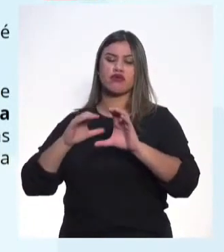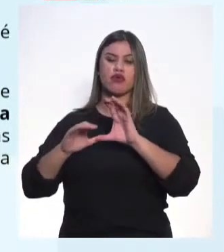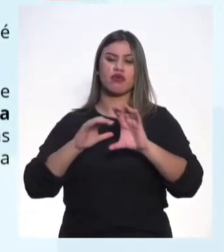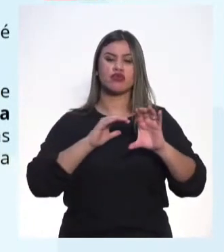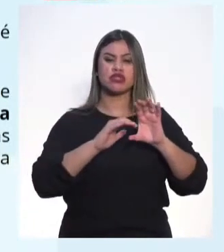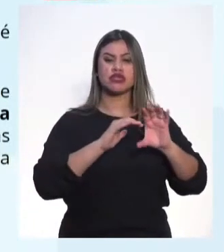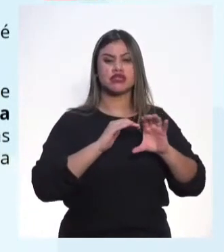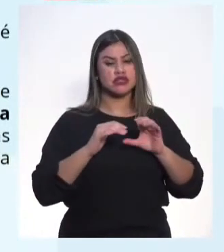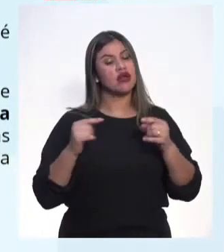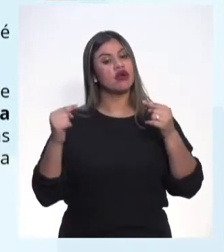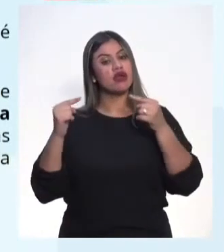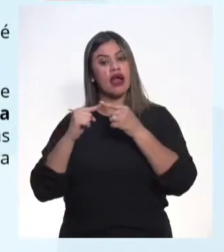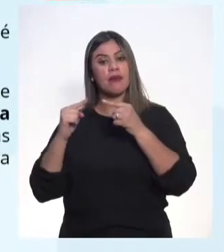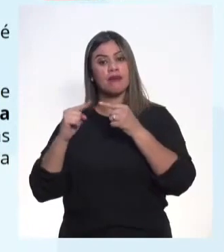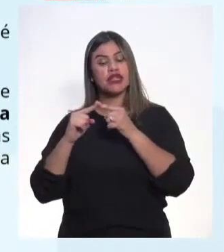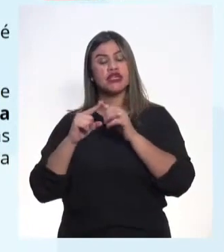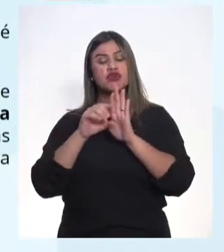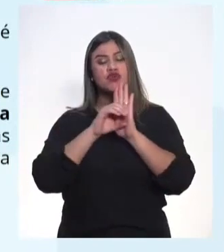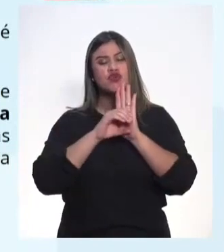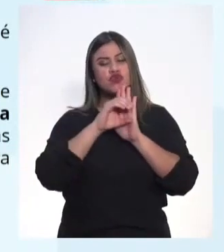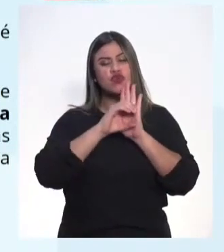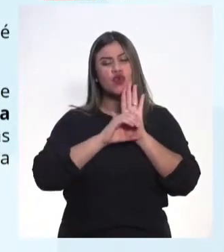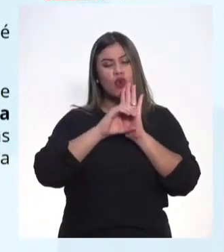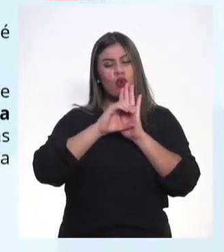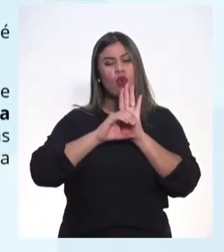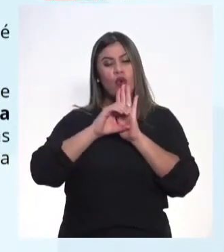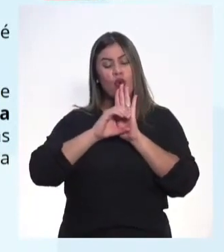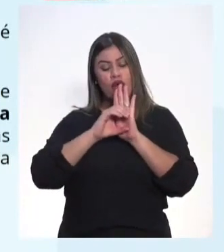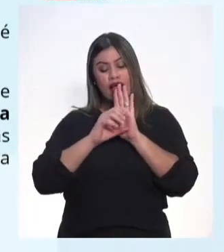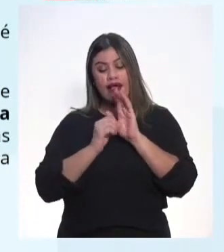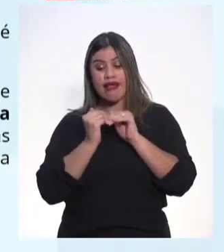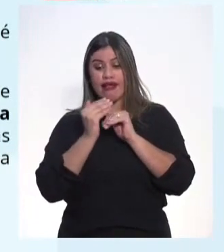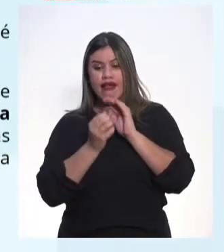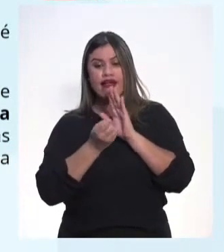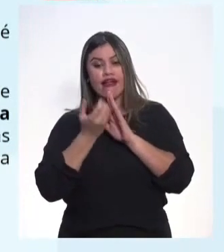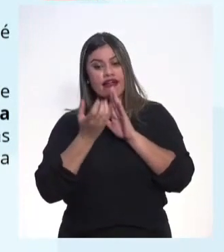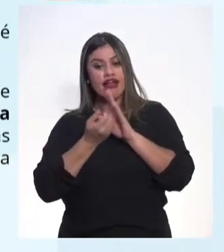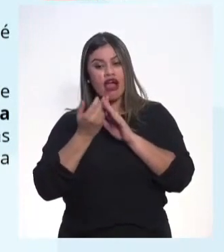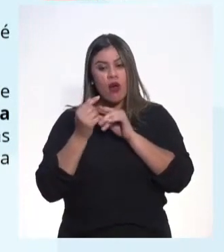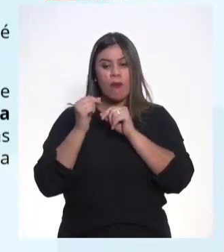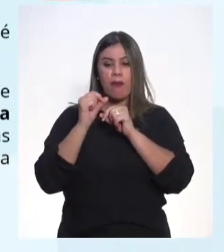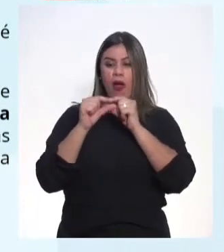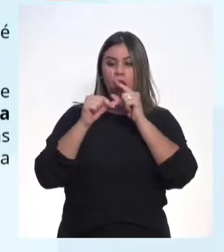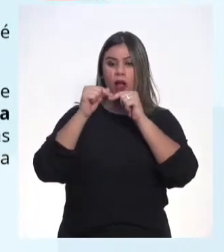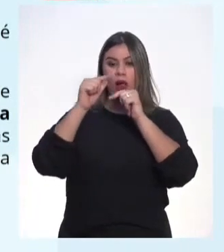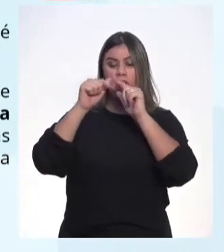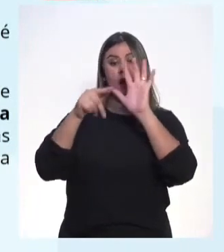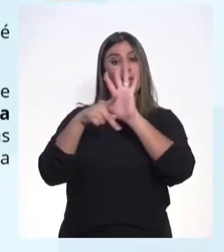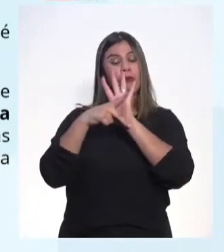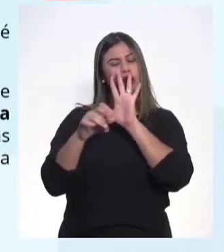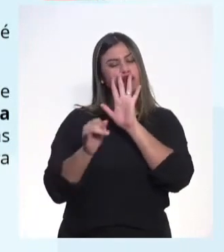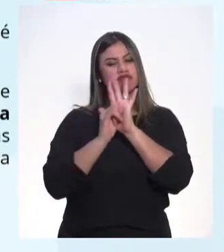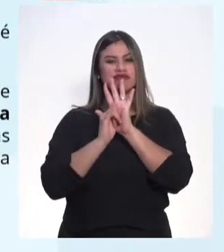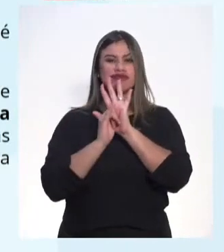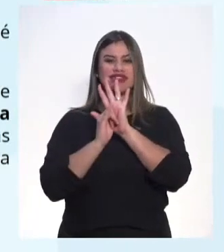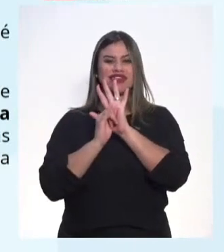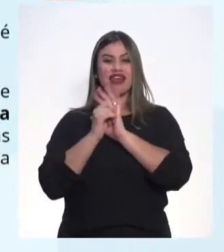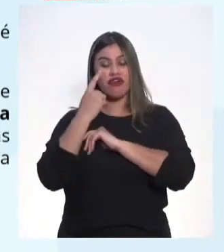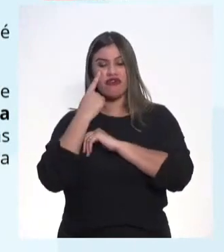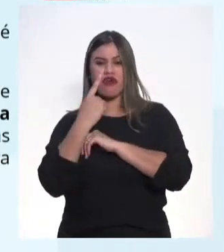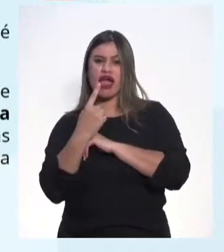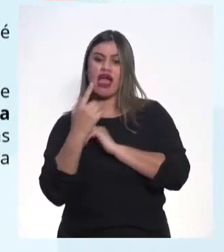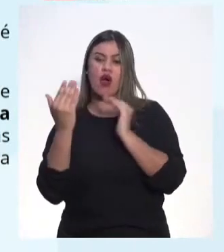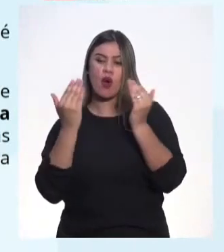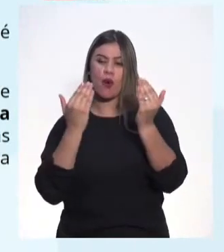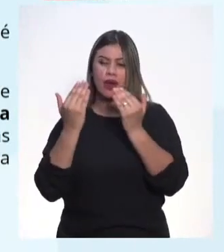comunicação e que vão constituindo a nossa identidade. Não? Então, a nossa identidade é o produto